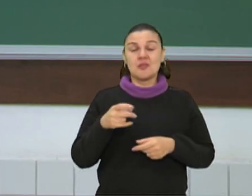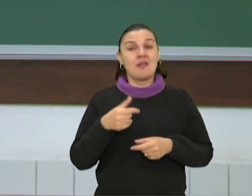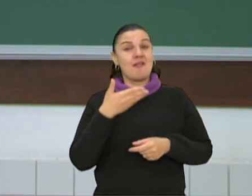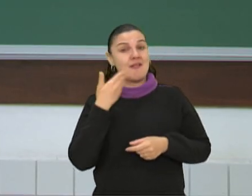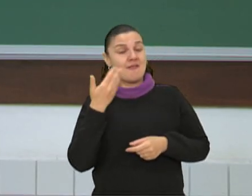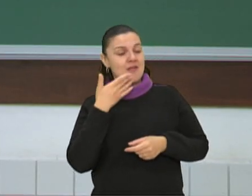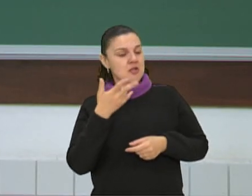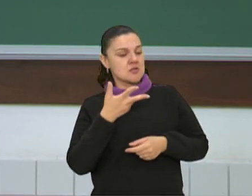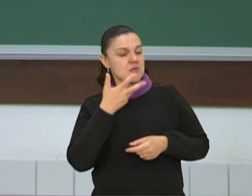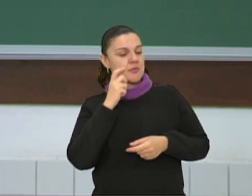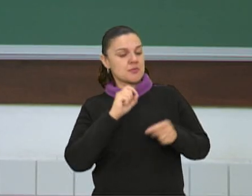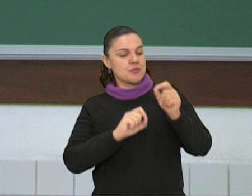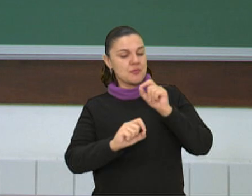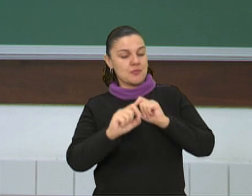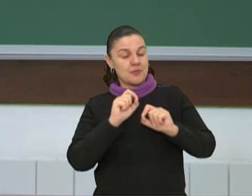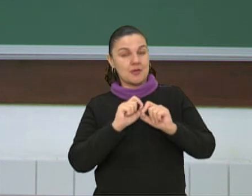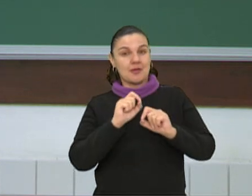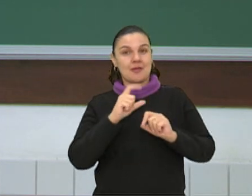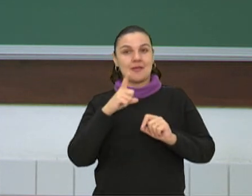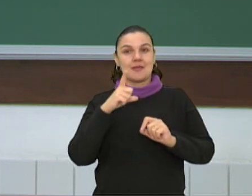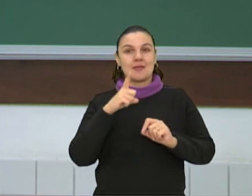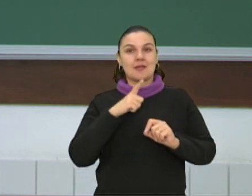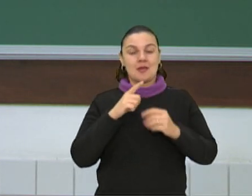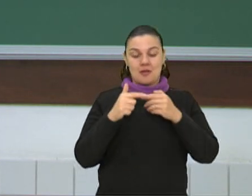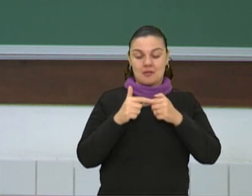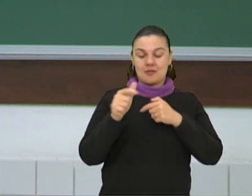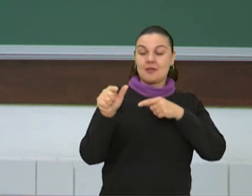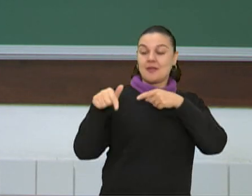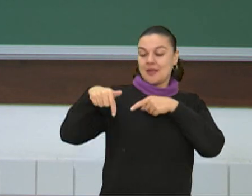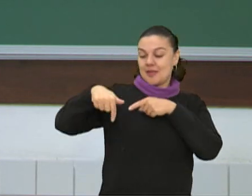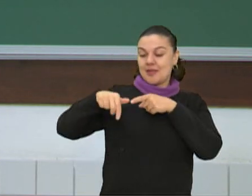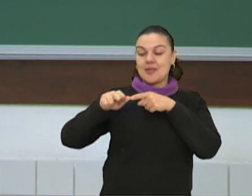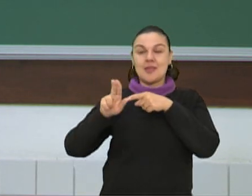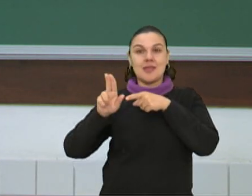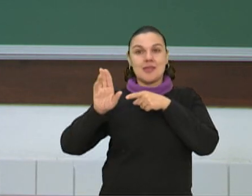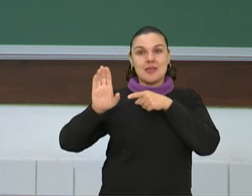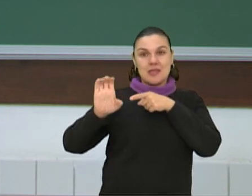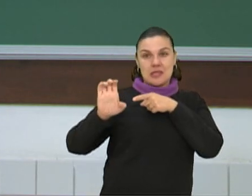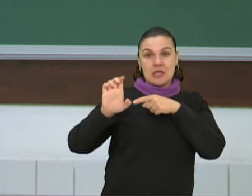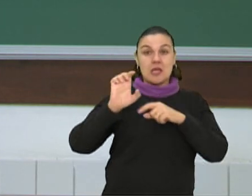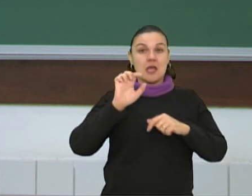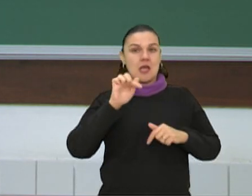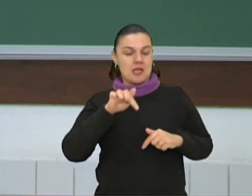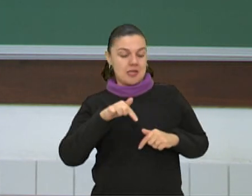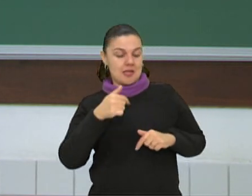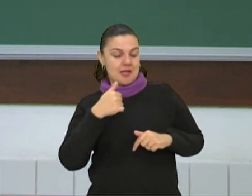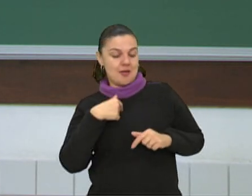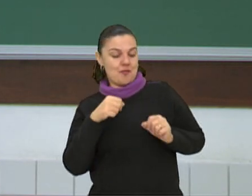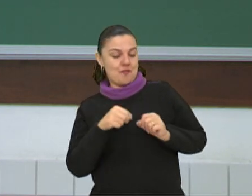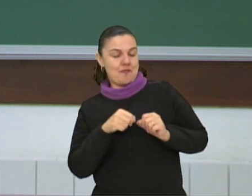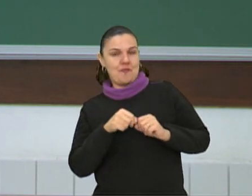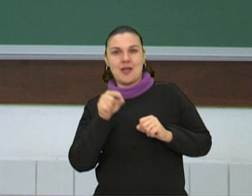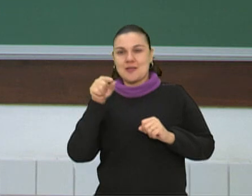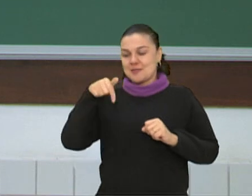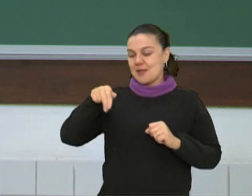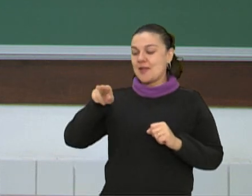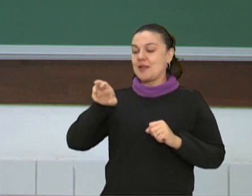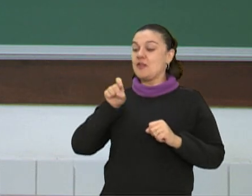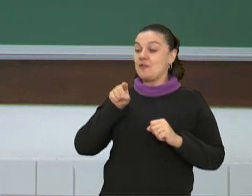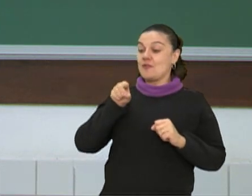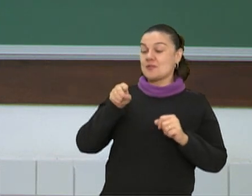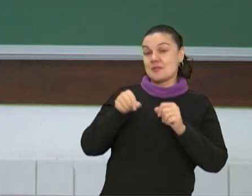fácil identificar porque nós temos a partícula que eu faça, que tu faças. Já